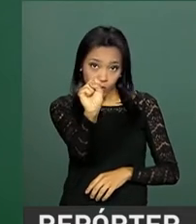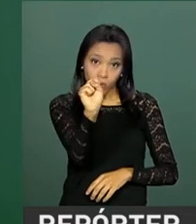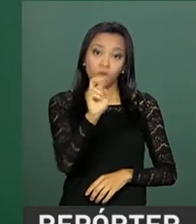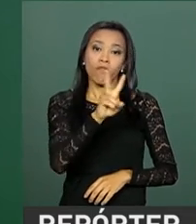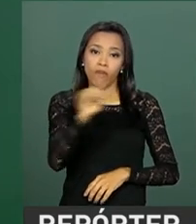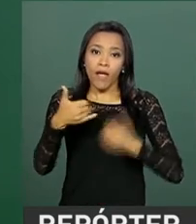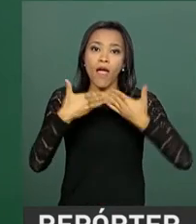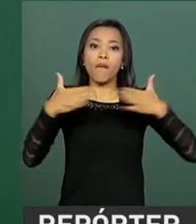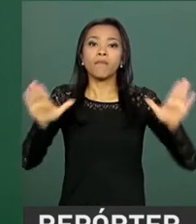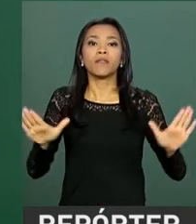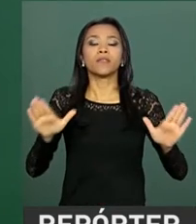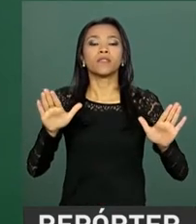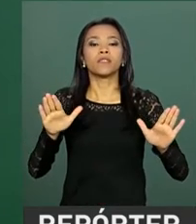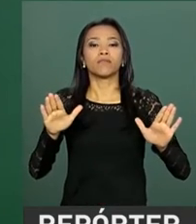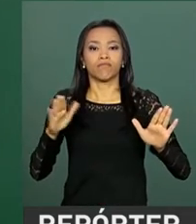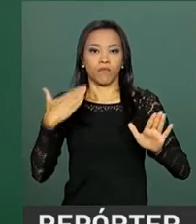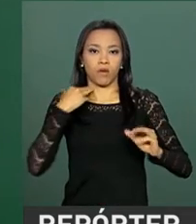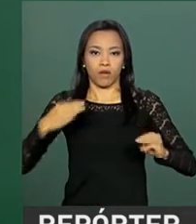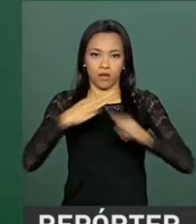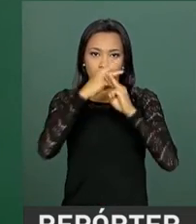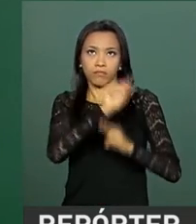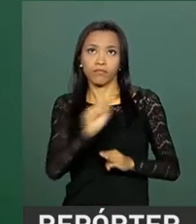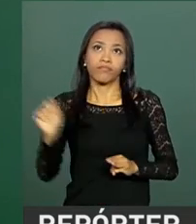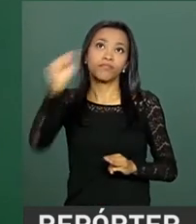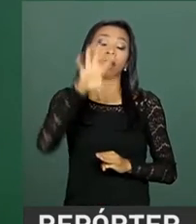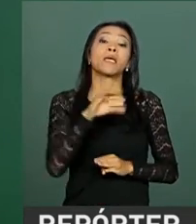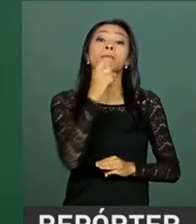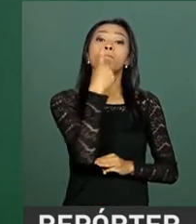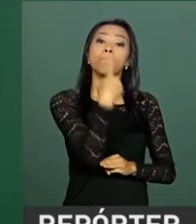irá abrir as suas agências em